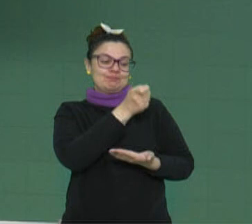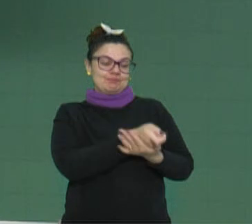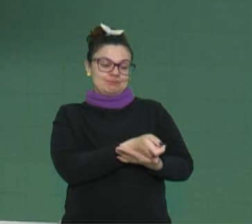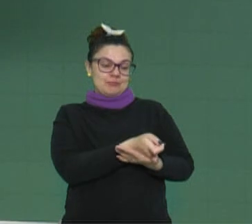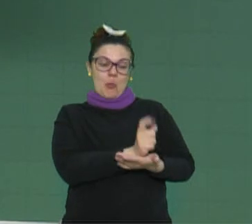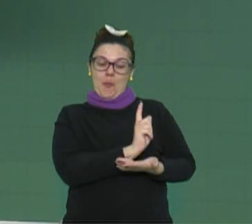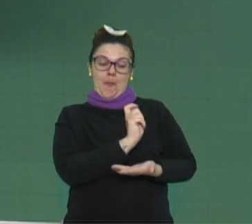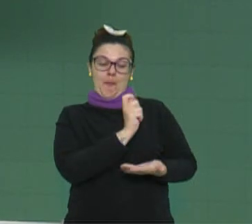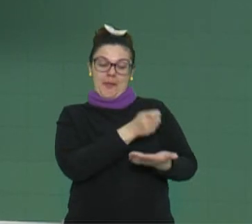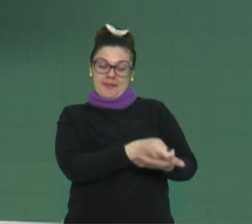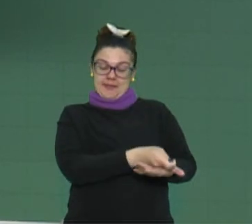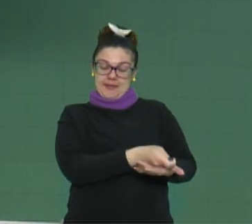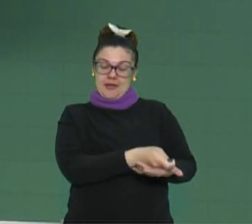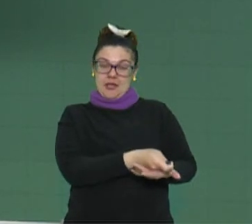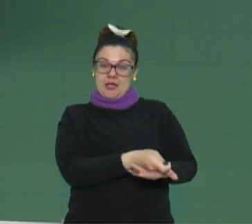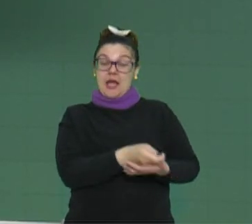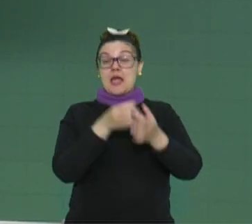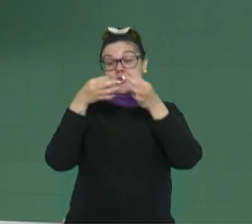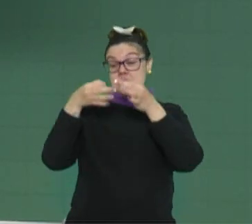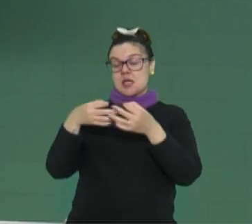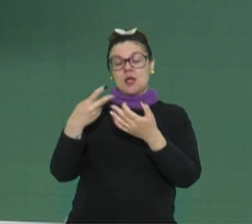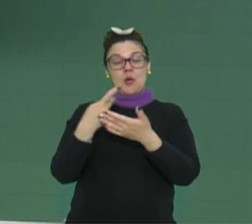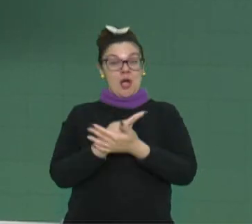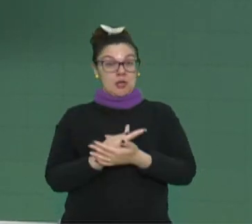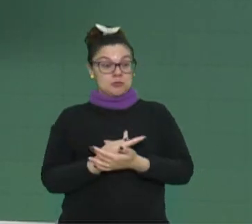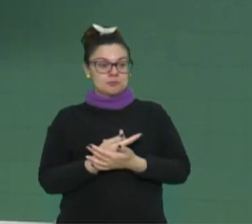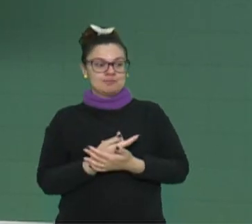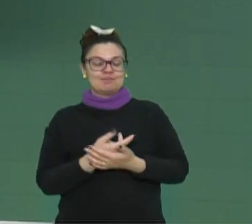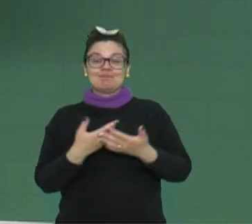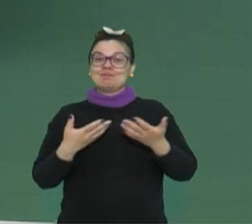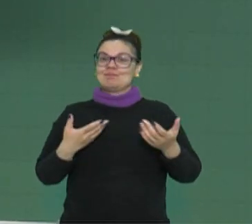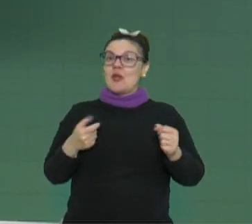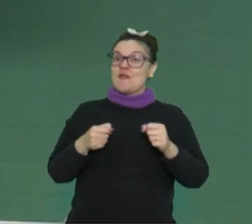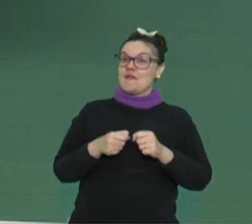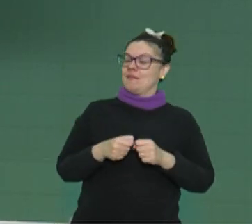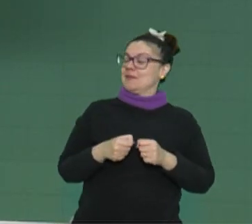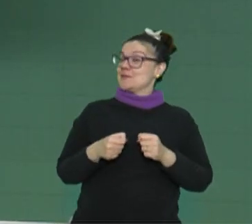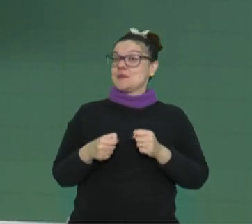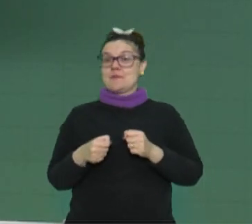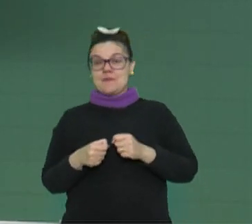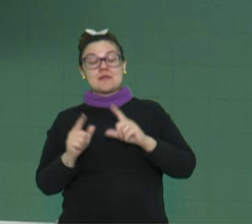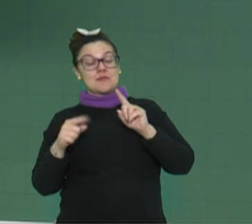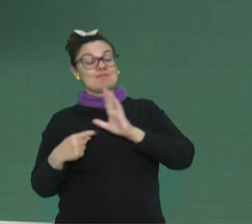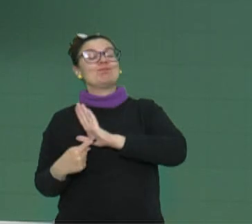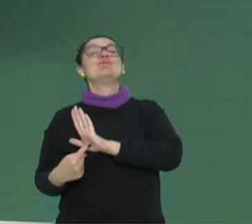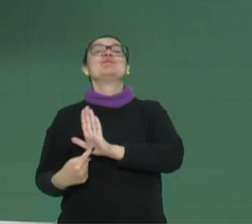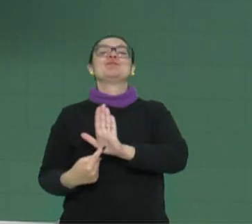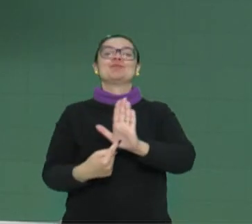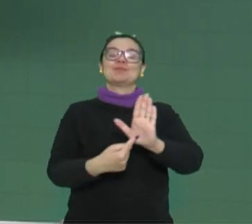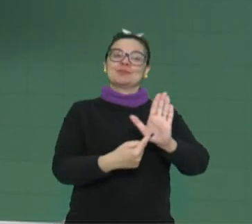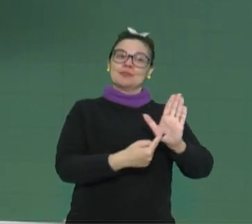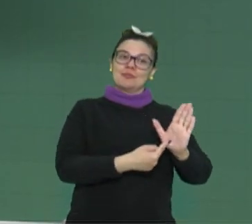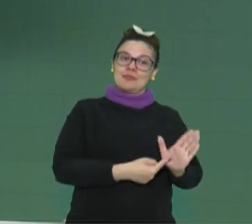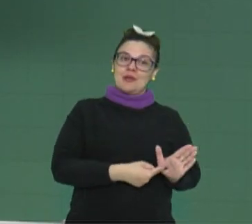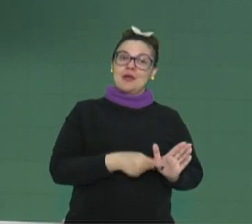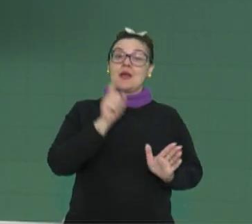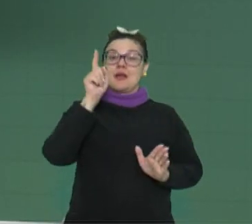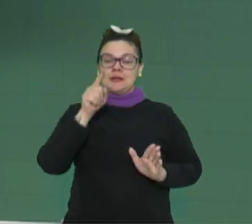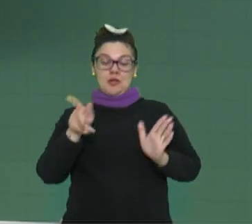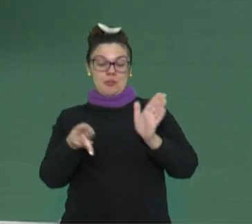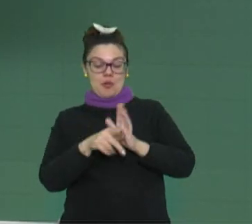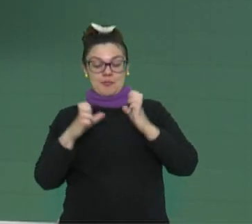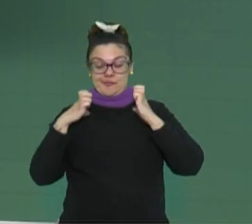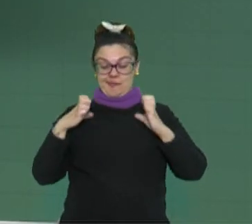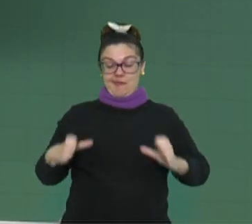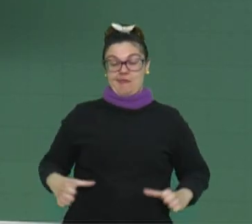certo e de errado, devo ou não devo fazer, ou seja, é uma questão moral. Então, é algo da ética.